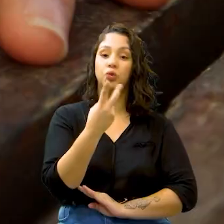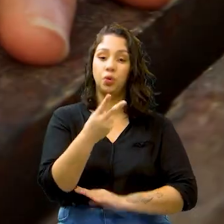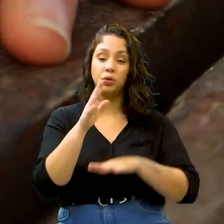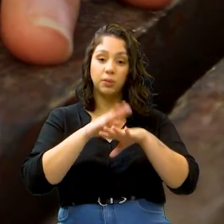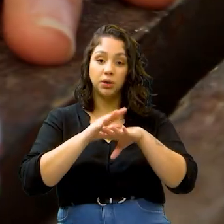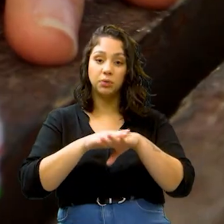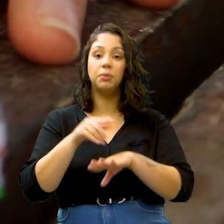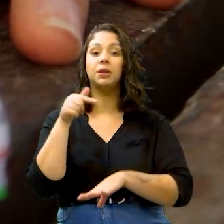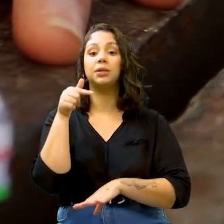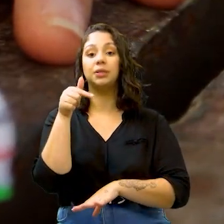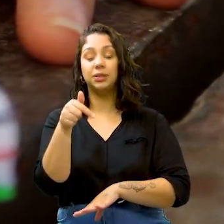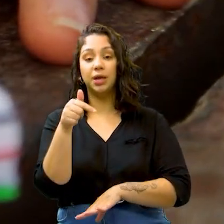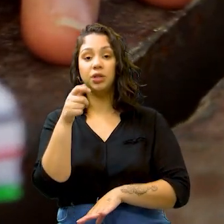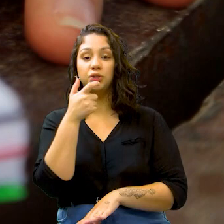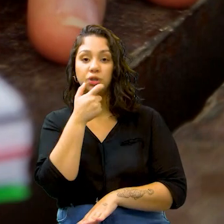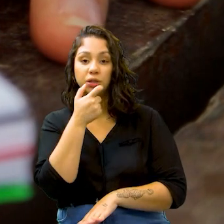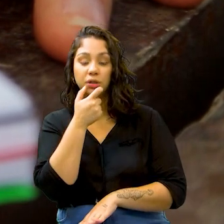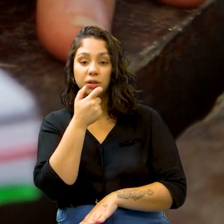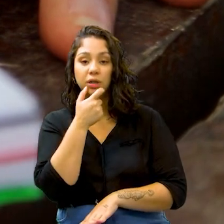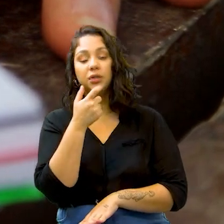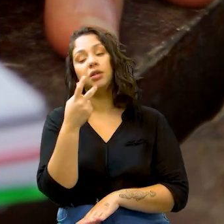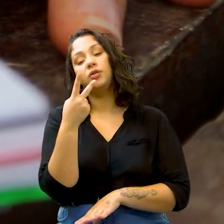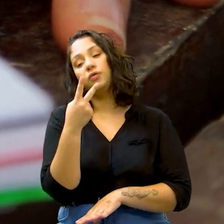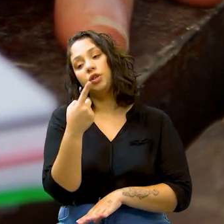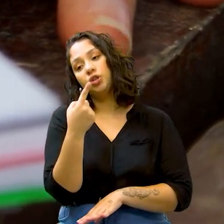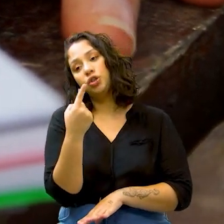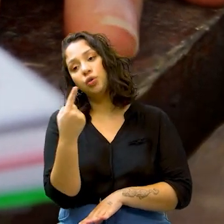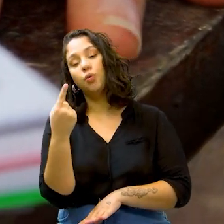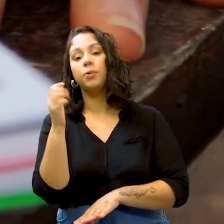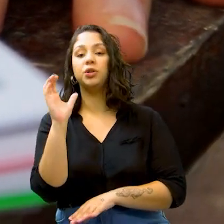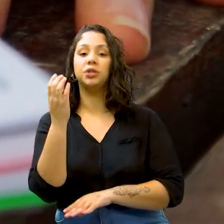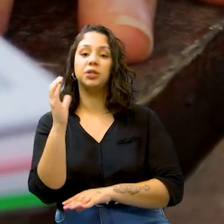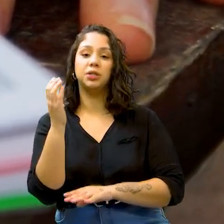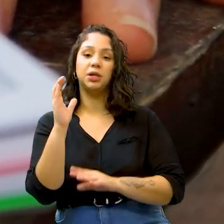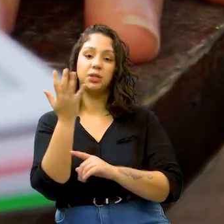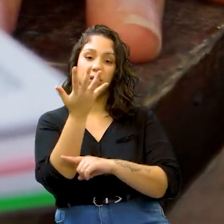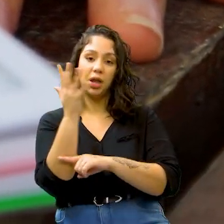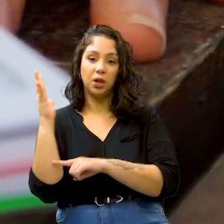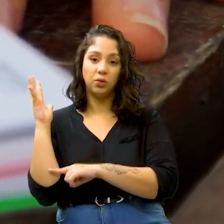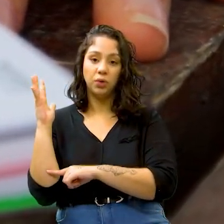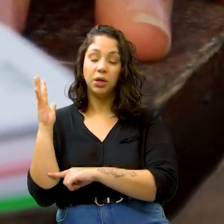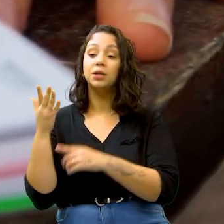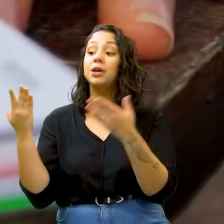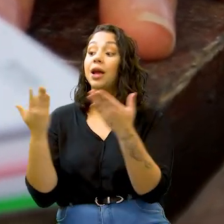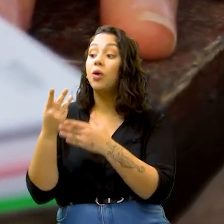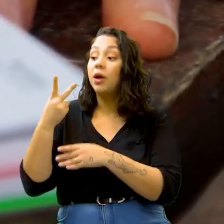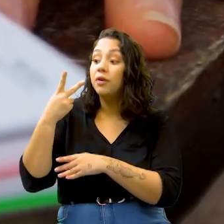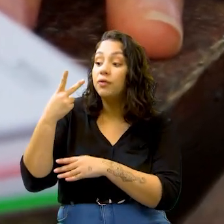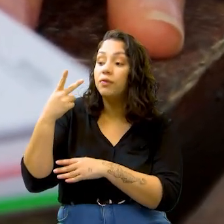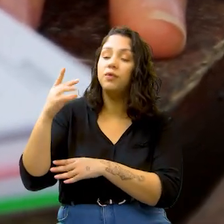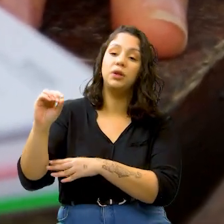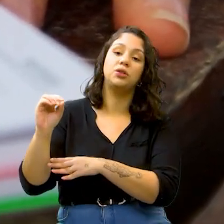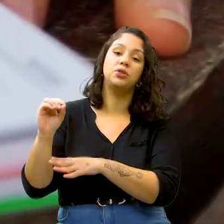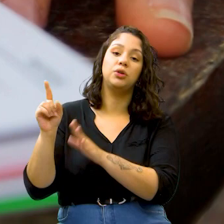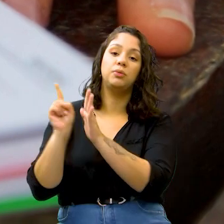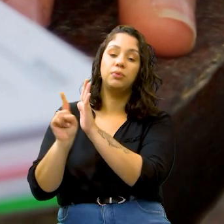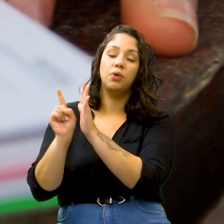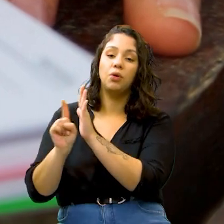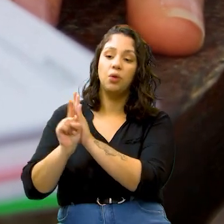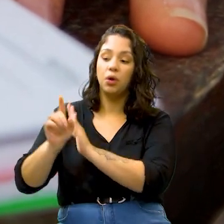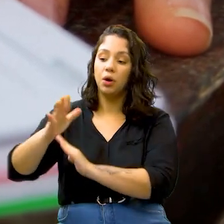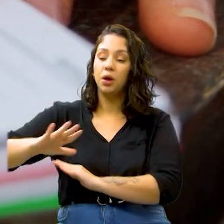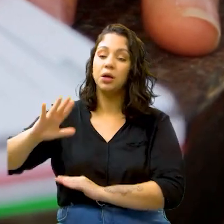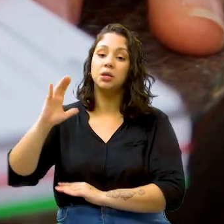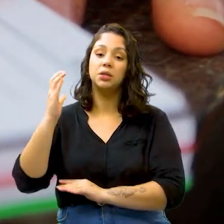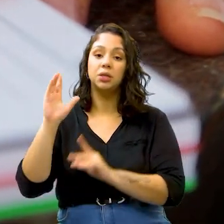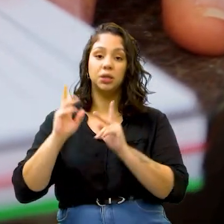12 de matemática 7 de inglês e aí as 21 de ciências da na e agora 20 questões de ciências